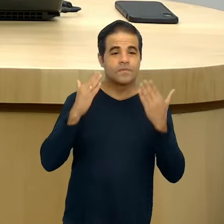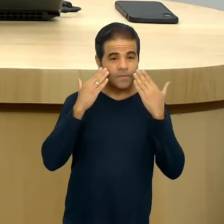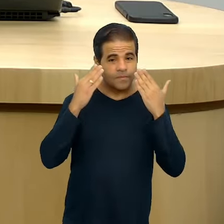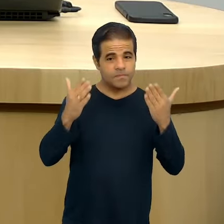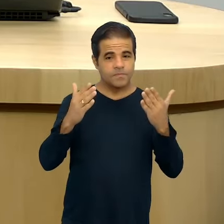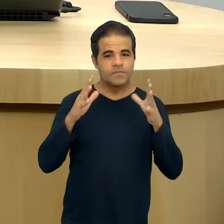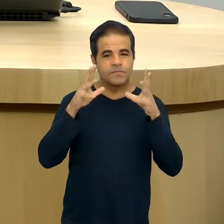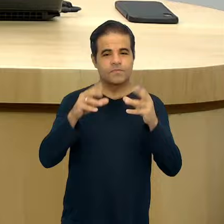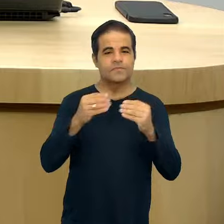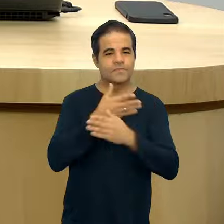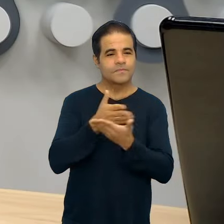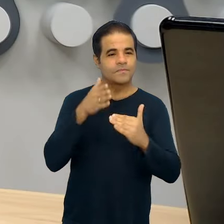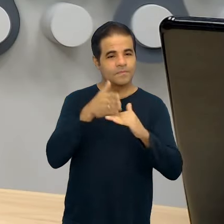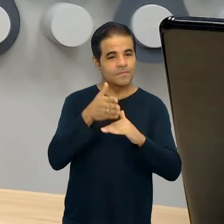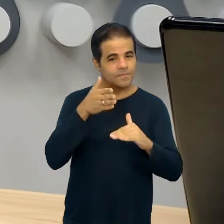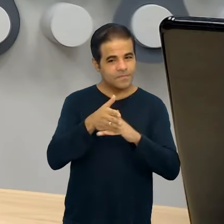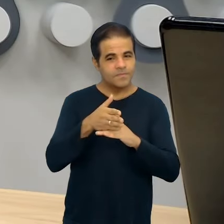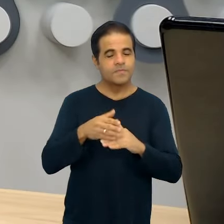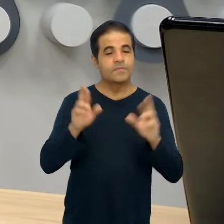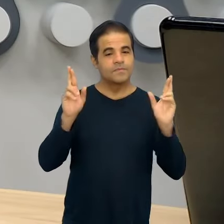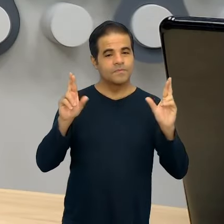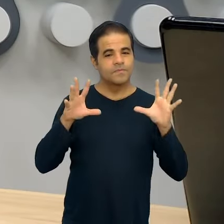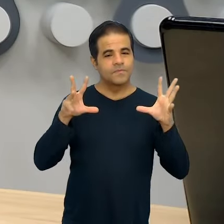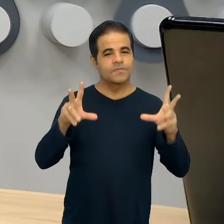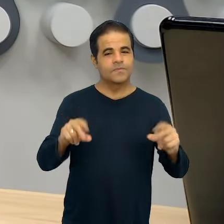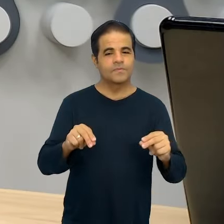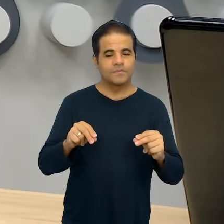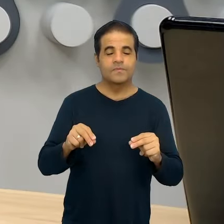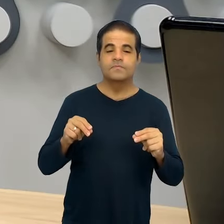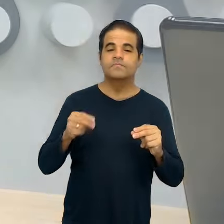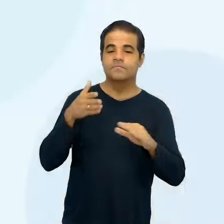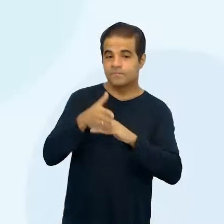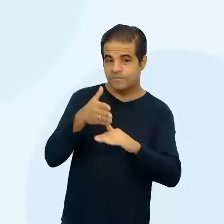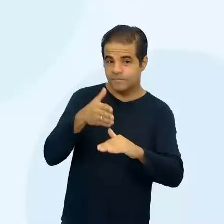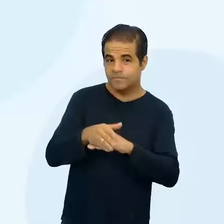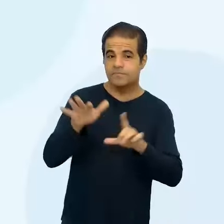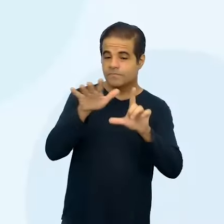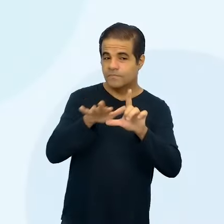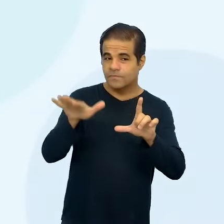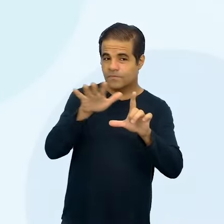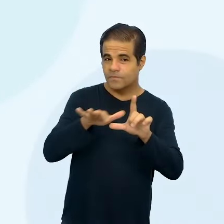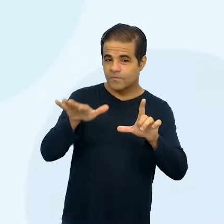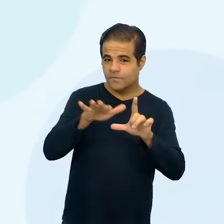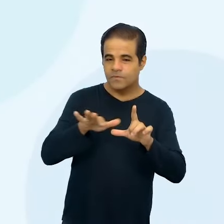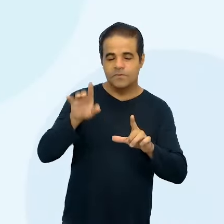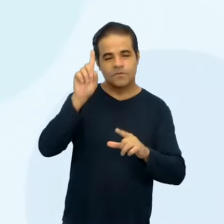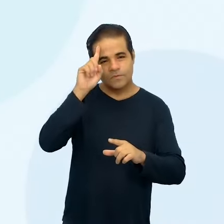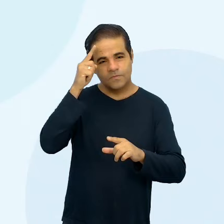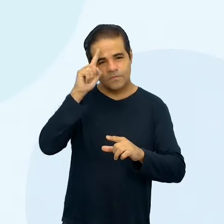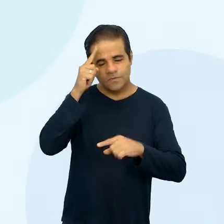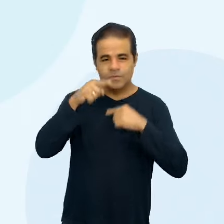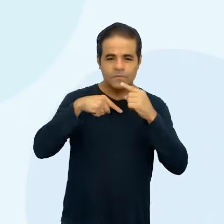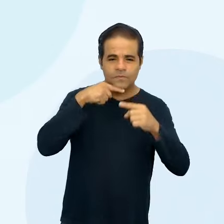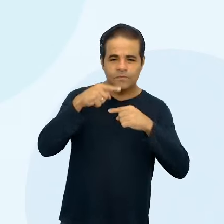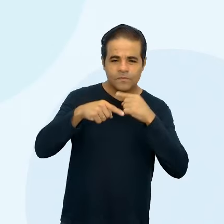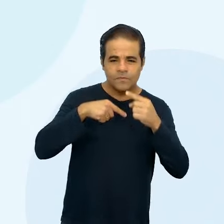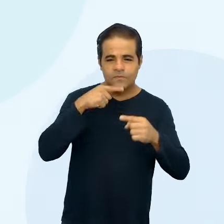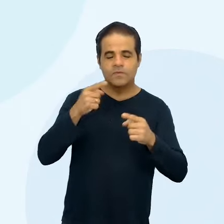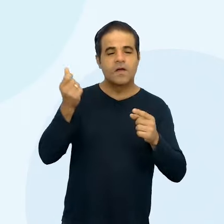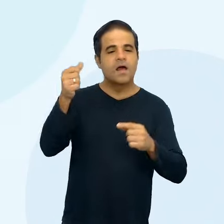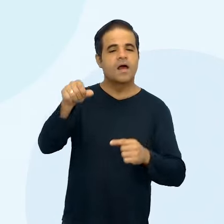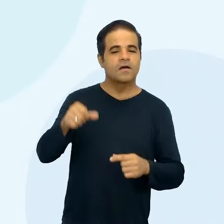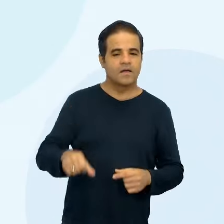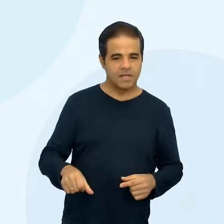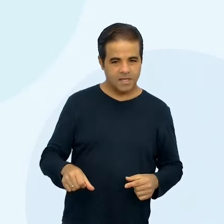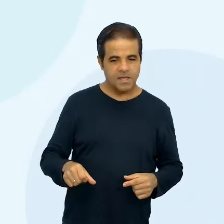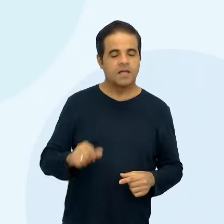Agradecemos muito a participação de vocês, espero que todos tenham acessado o QR Code, tirado aí as suas dúvidas e